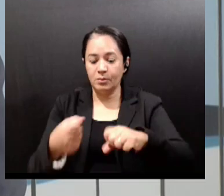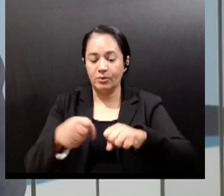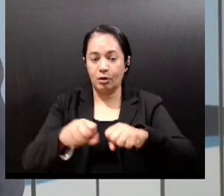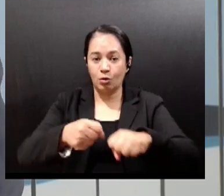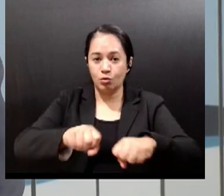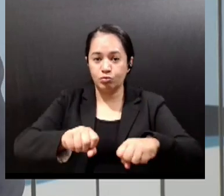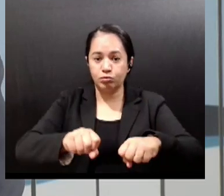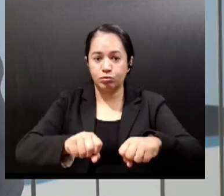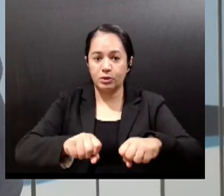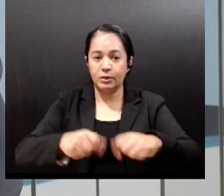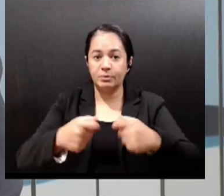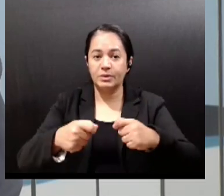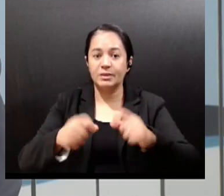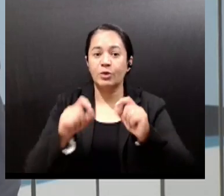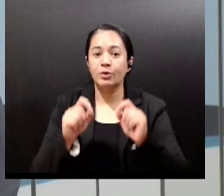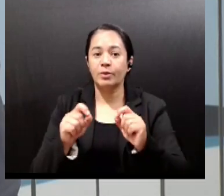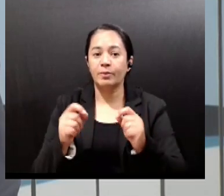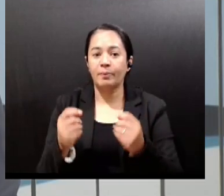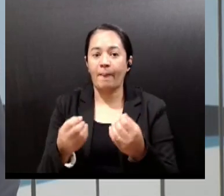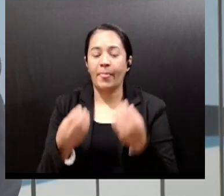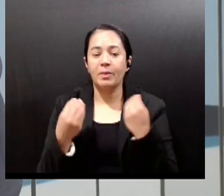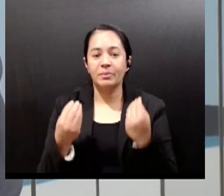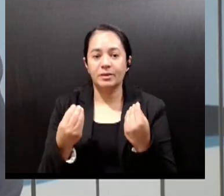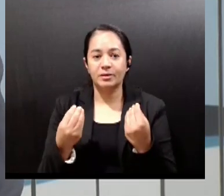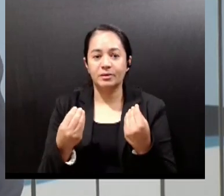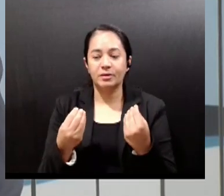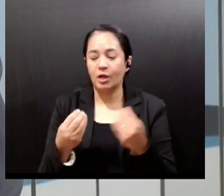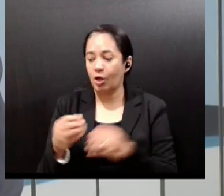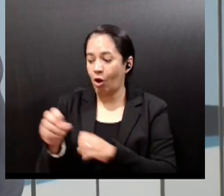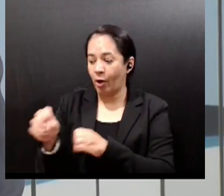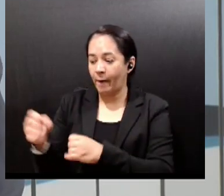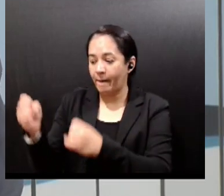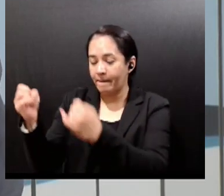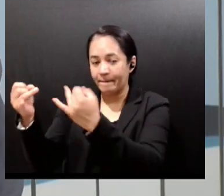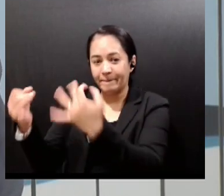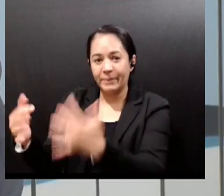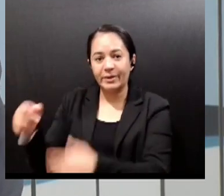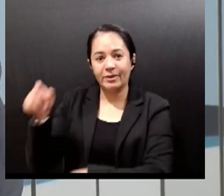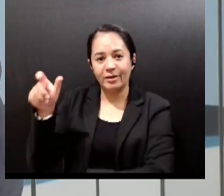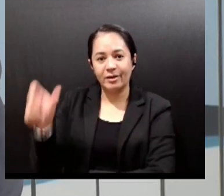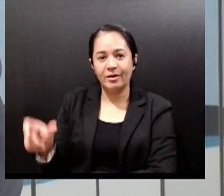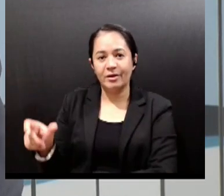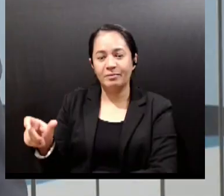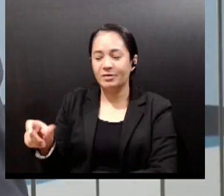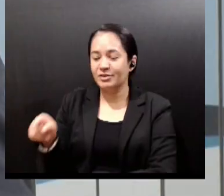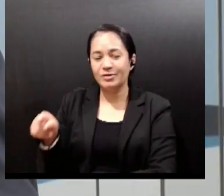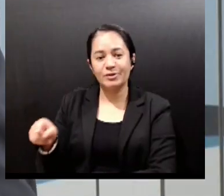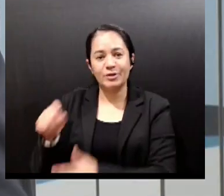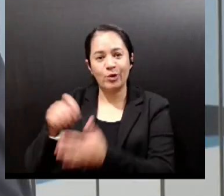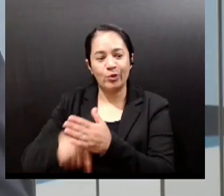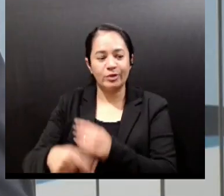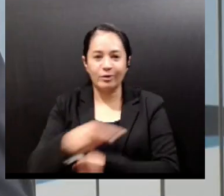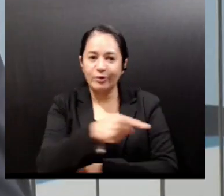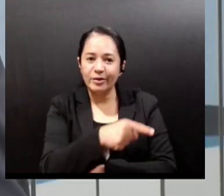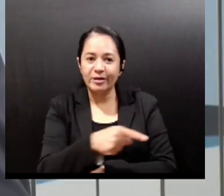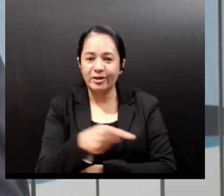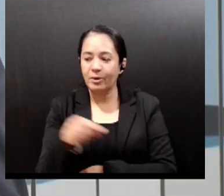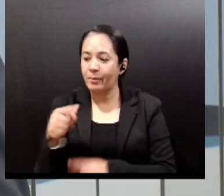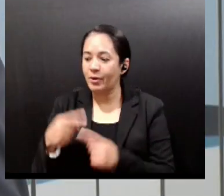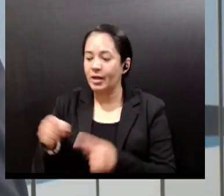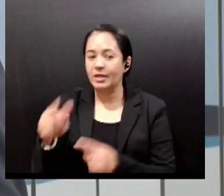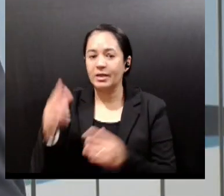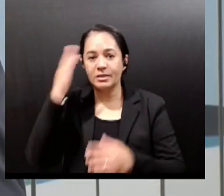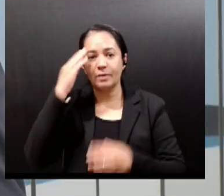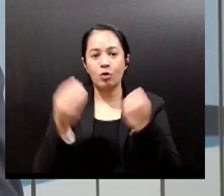ter exatamente para orientar a pessoa que contratou o serviço, para ela saber como sentar,